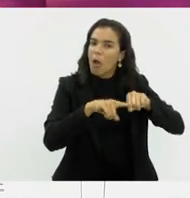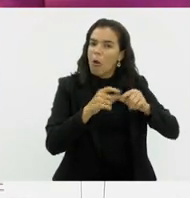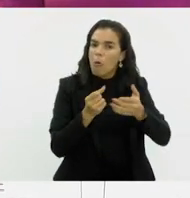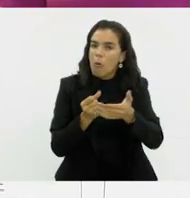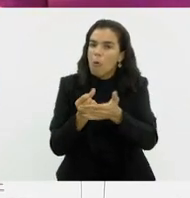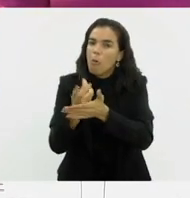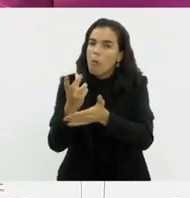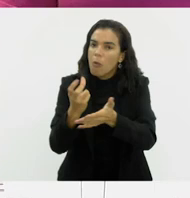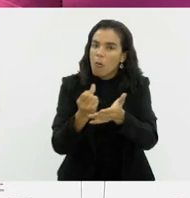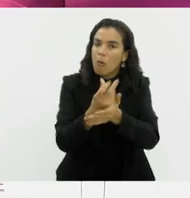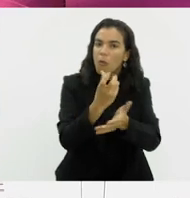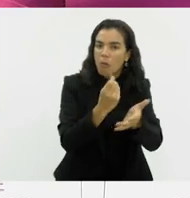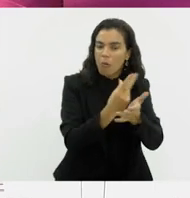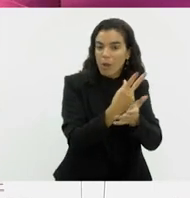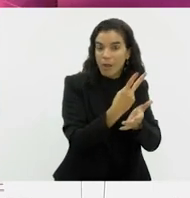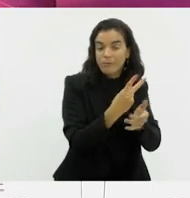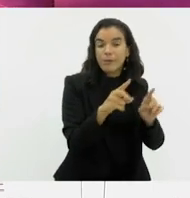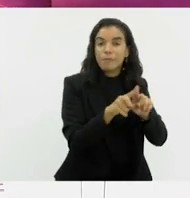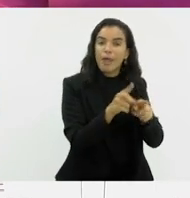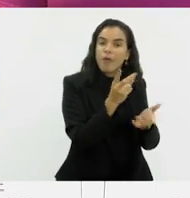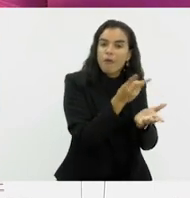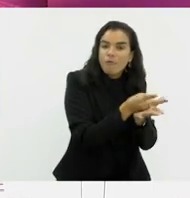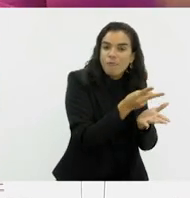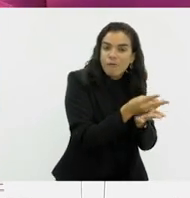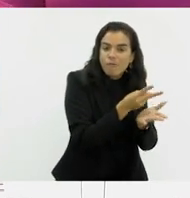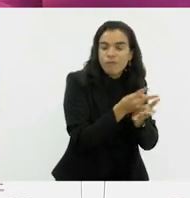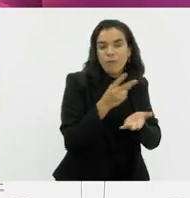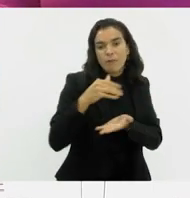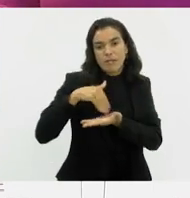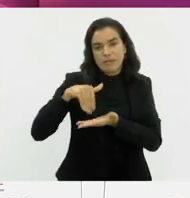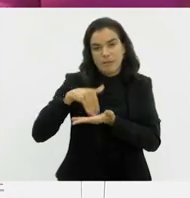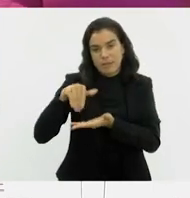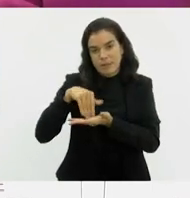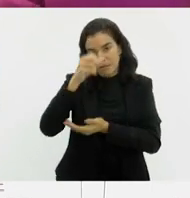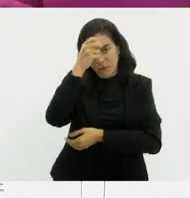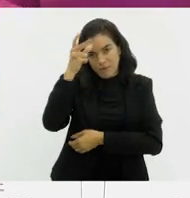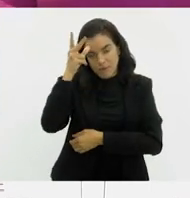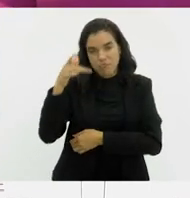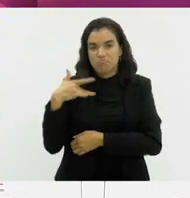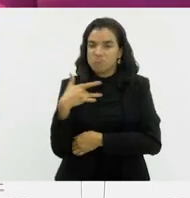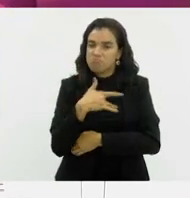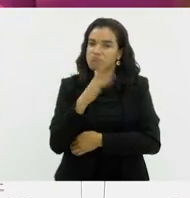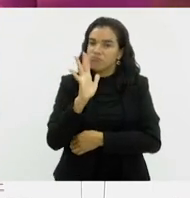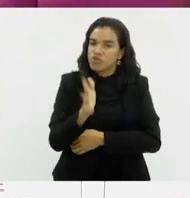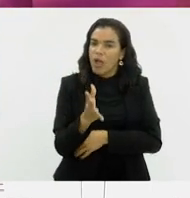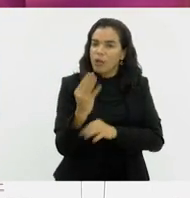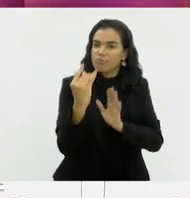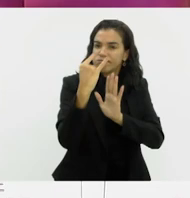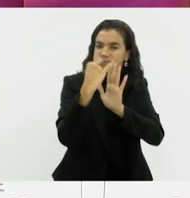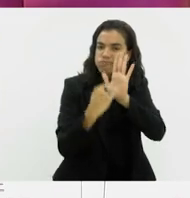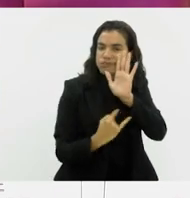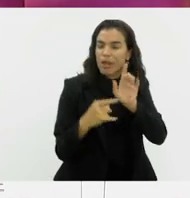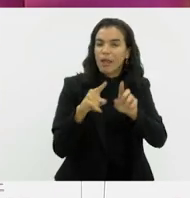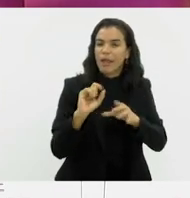adquiridos e manutenidos pela Secretaria de Estado de Saúde. Isso está definido dentro desse documento. Garantir exames laboratoriais de imagem